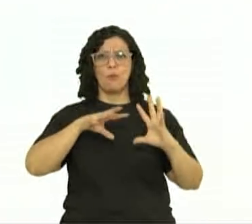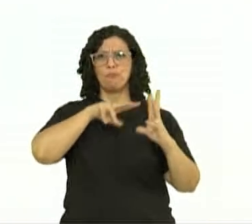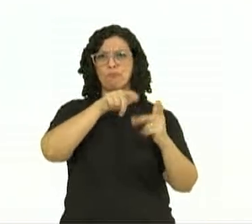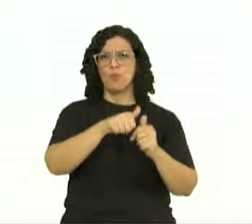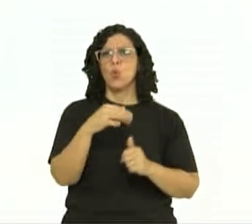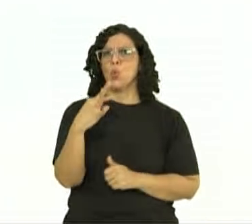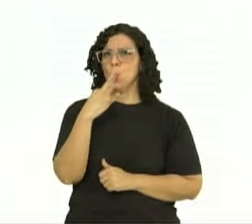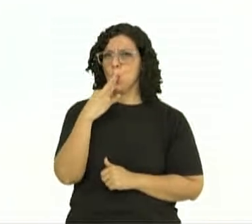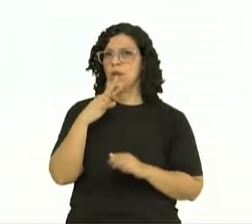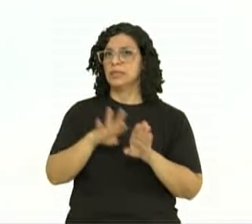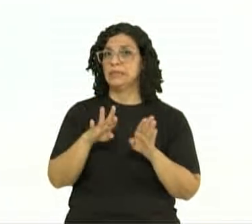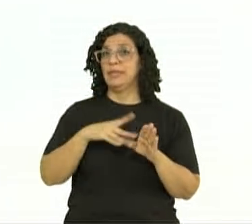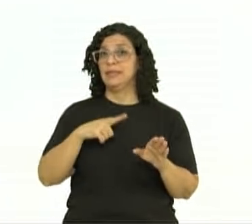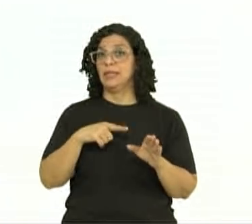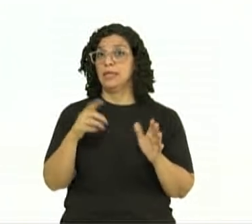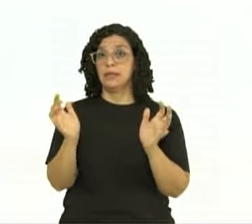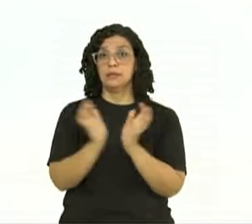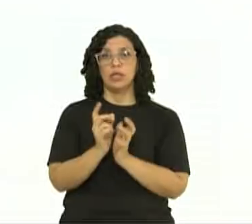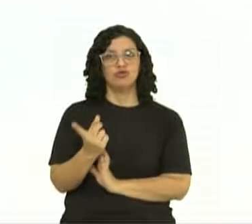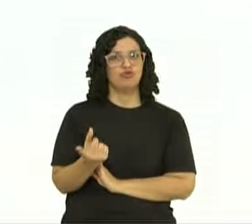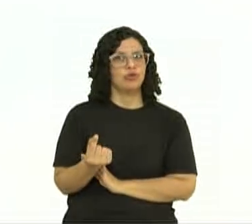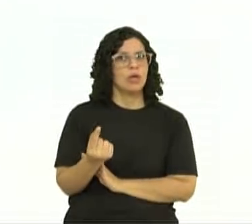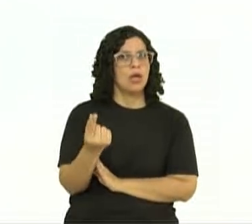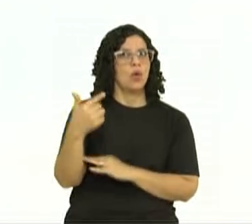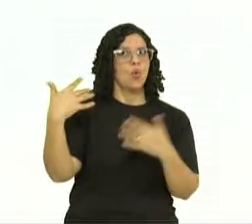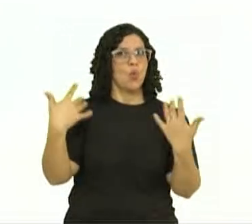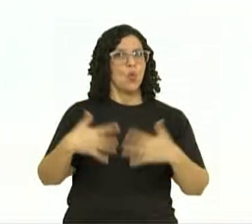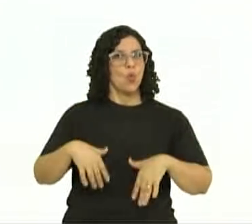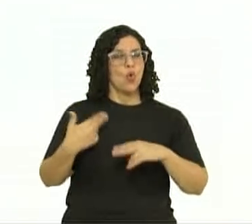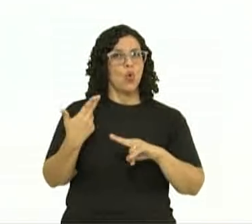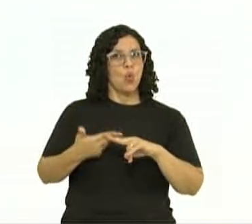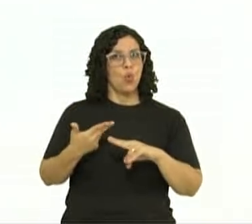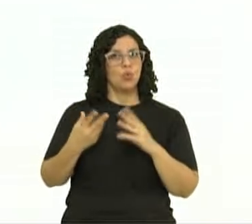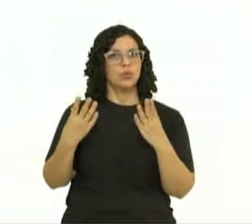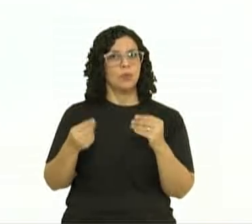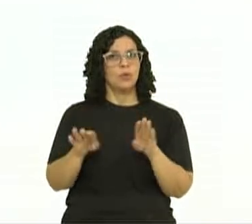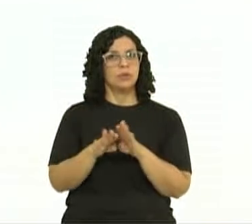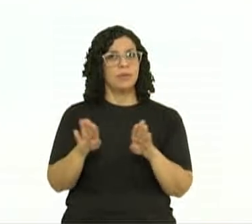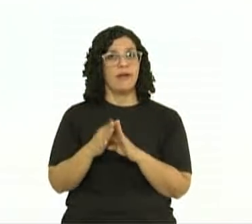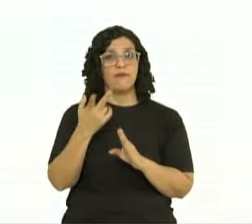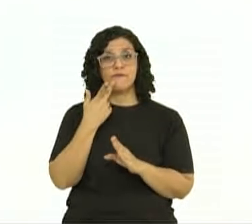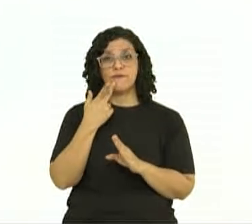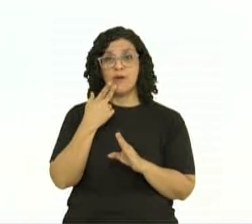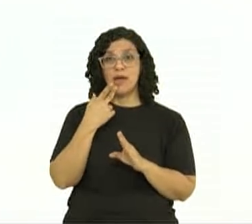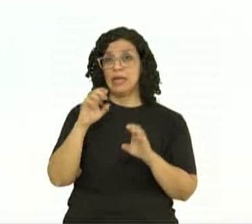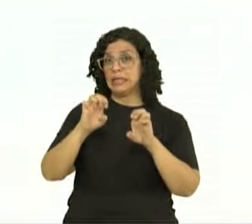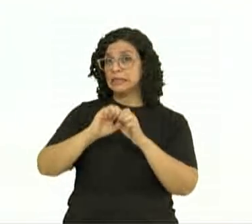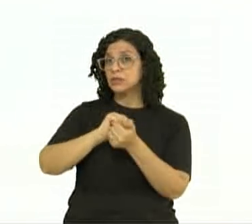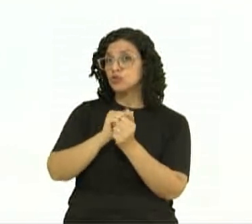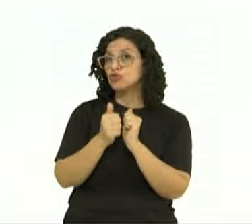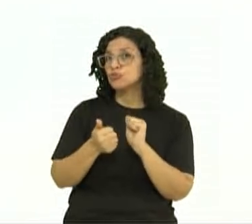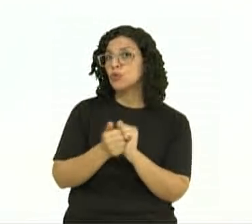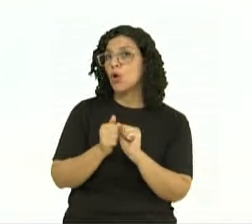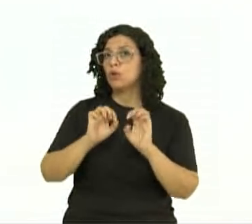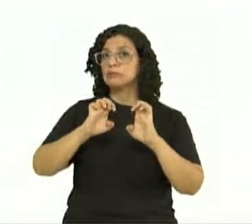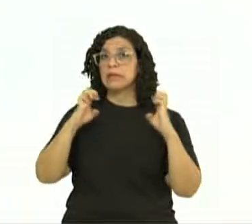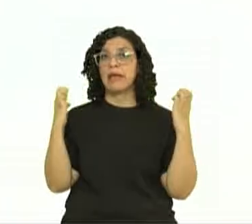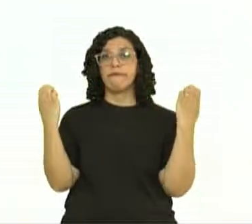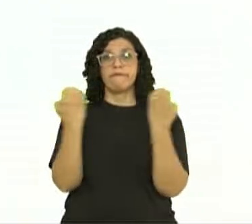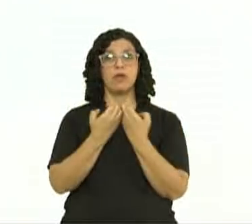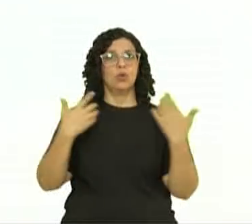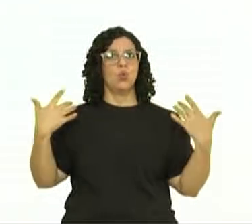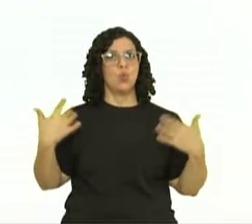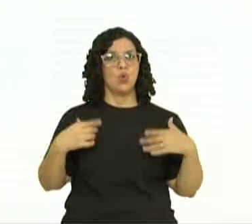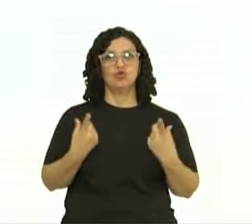hein? Envolve grandes cifras de dinheiro, né? Então quando falamos em grandes eventos esportivos, nós pensamos